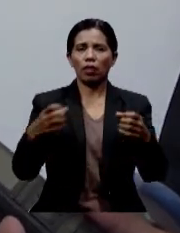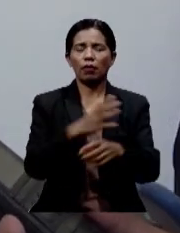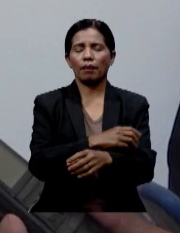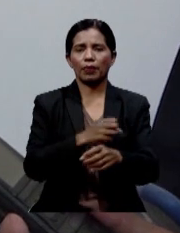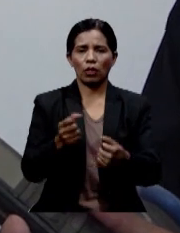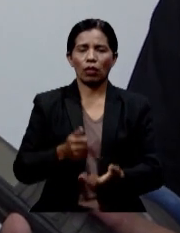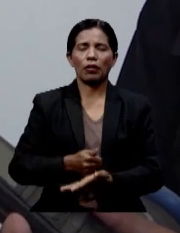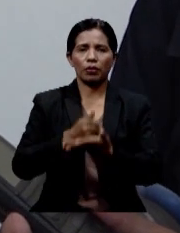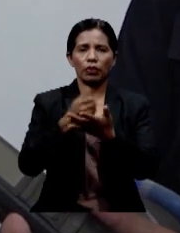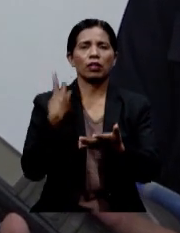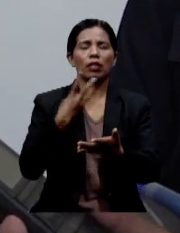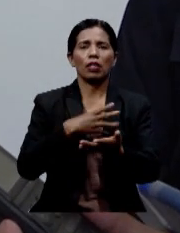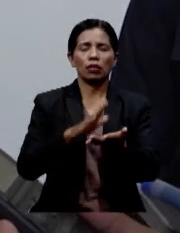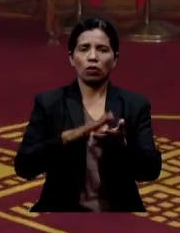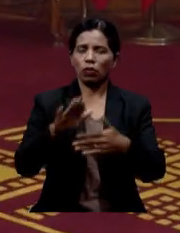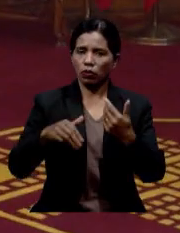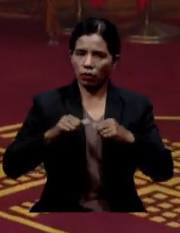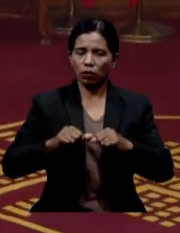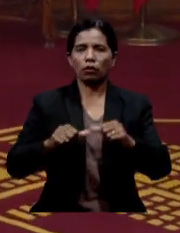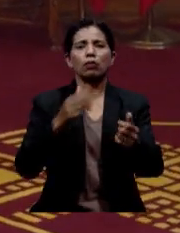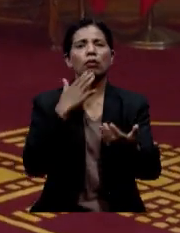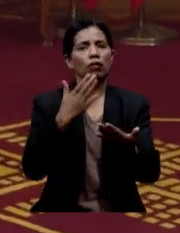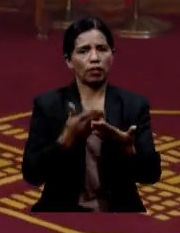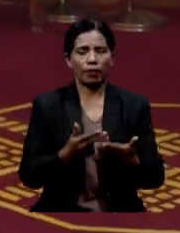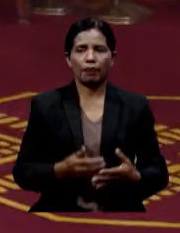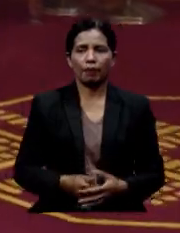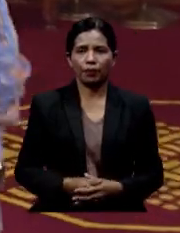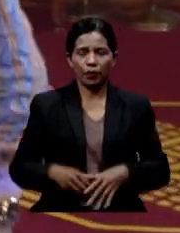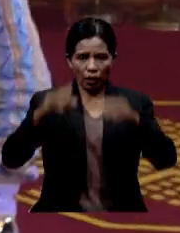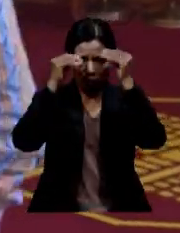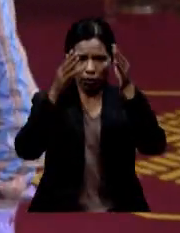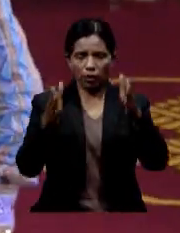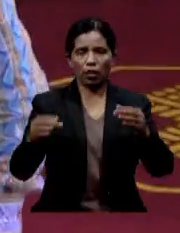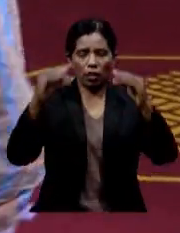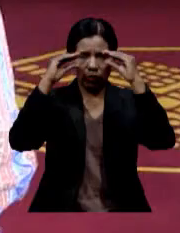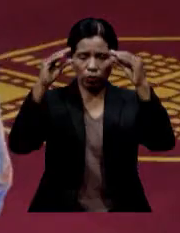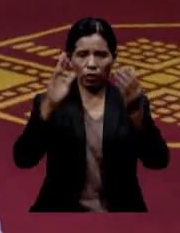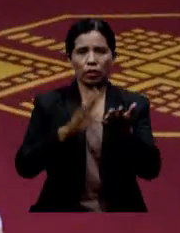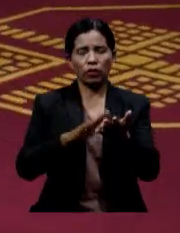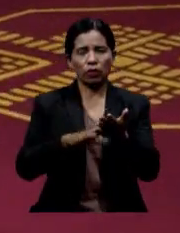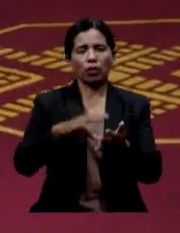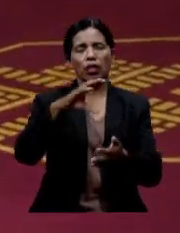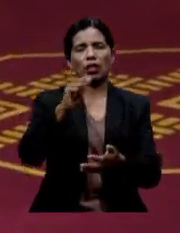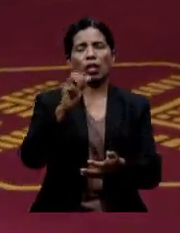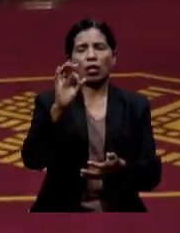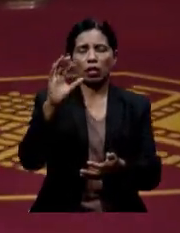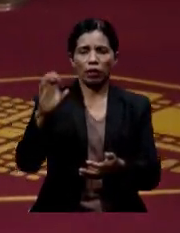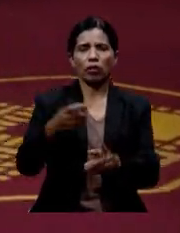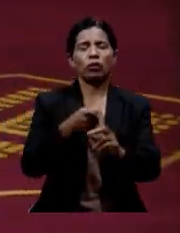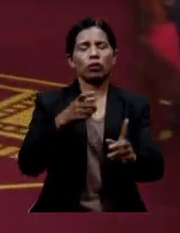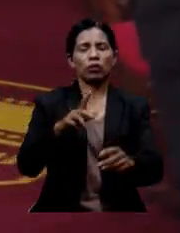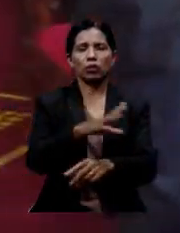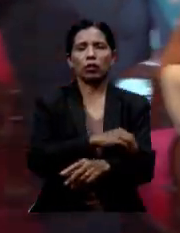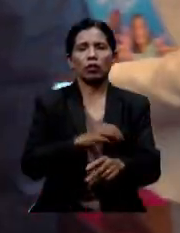nu ne ita ne escola ser hoto be la ho dia Professor Sira Nebe Hanoren e Escola Cafe, Balon Maihusi, Portugal, no